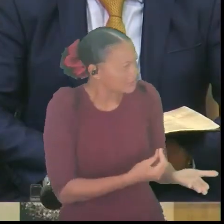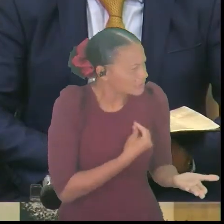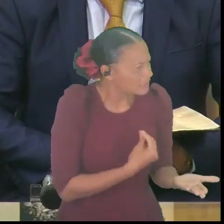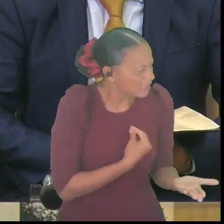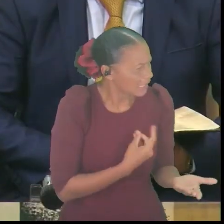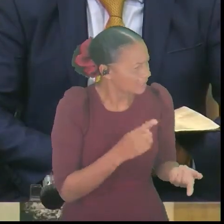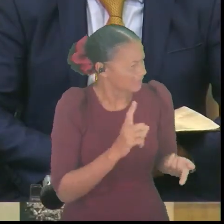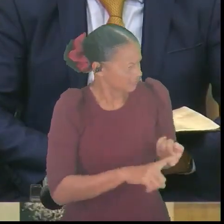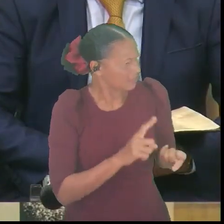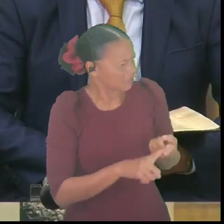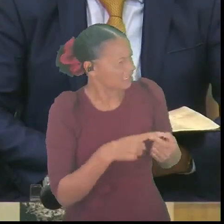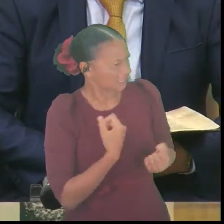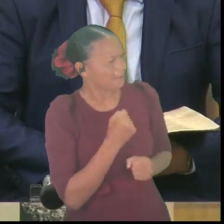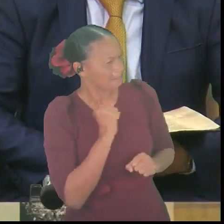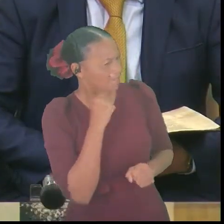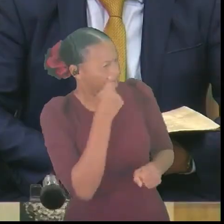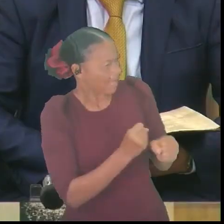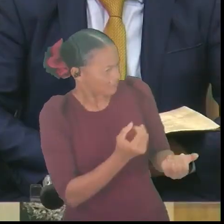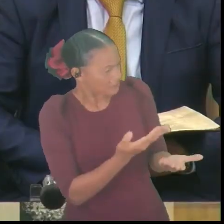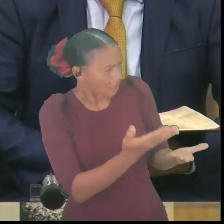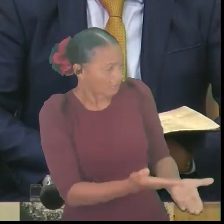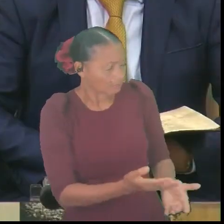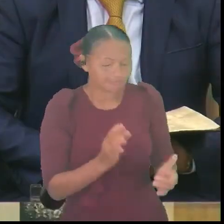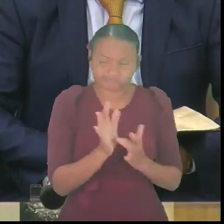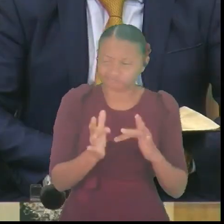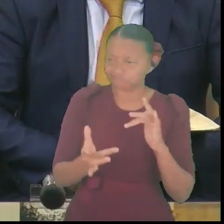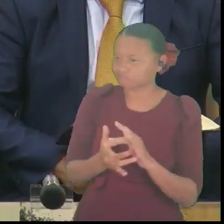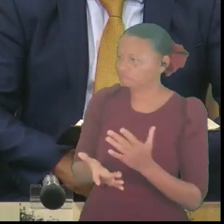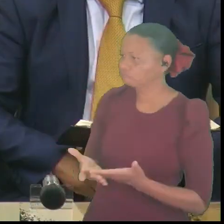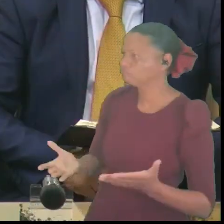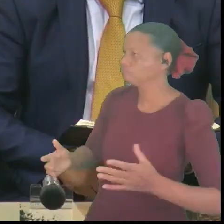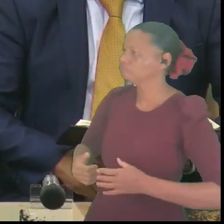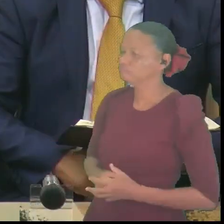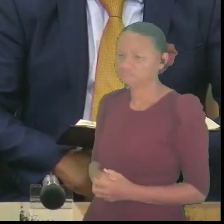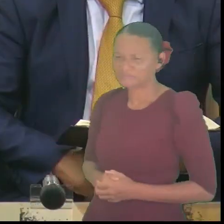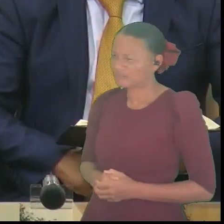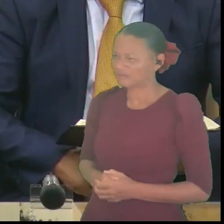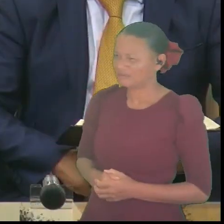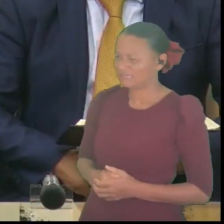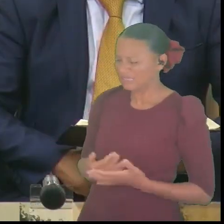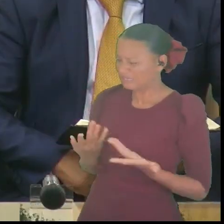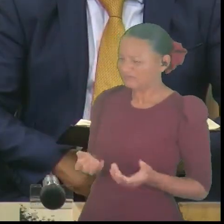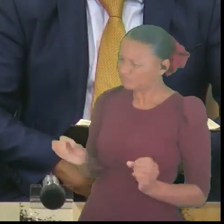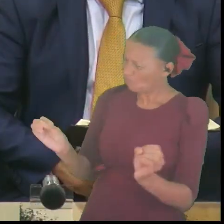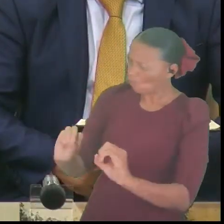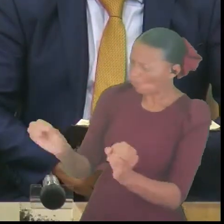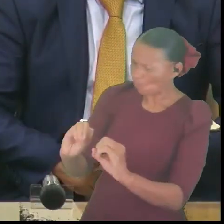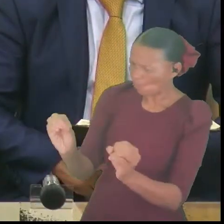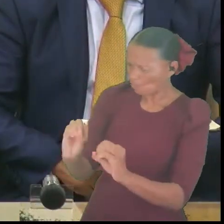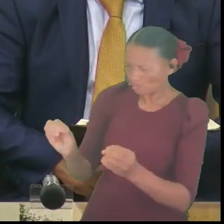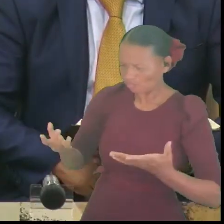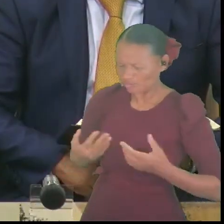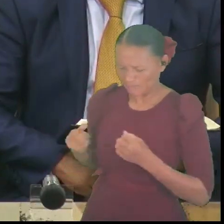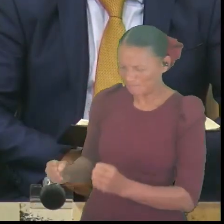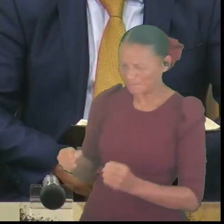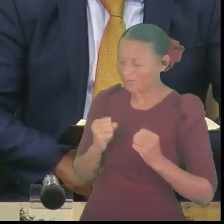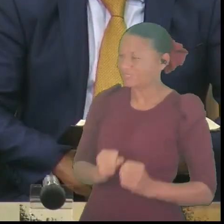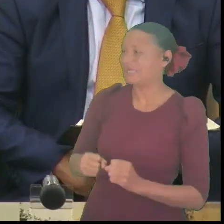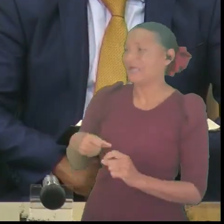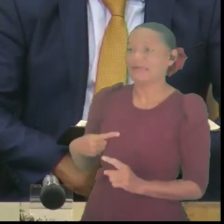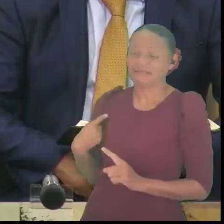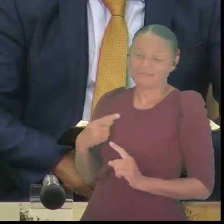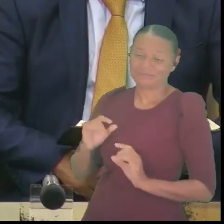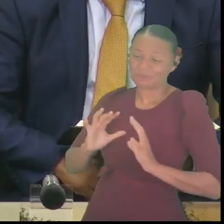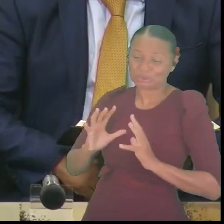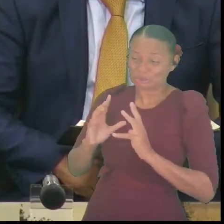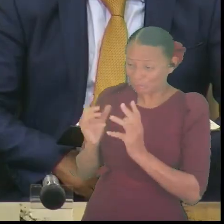para tirar a sua vida? E Jesus disse: nenhum poder teria sobre mim se do alto meu Pai não te